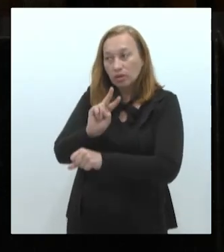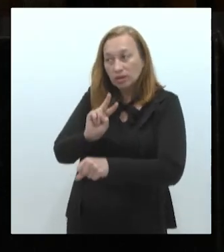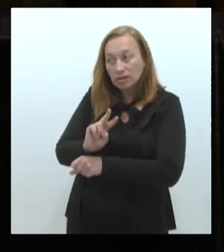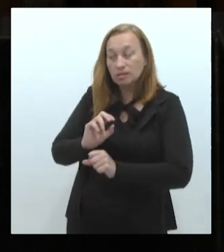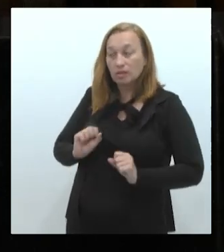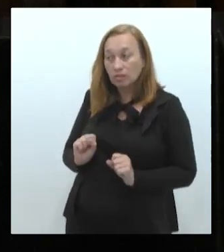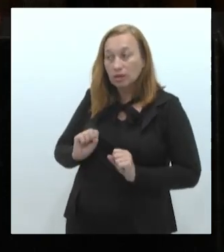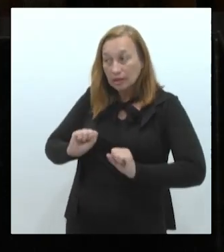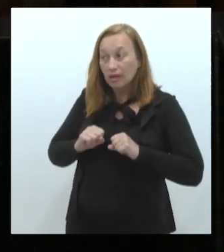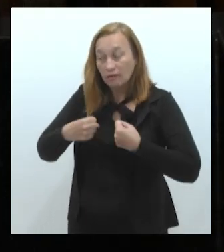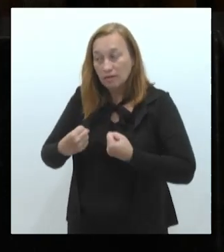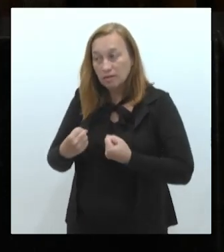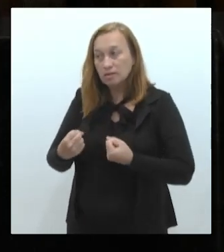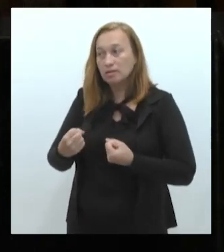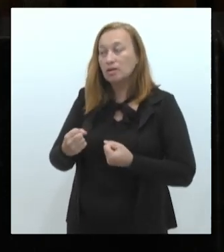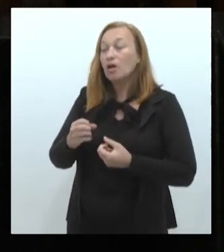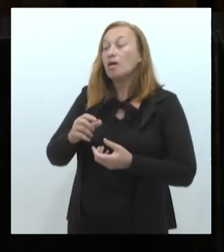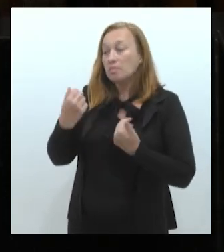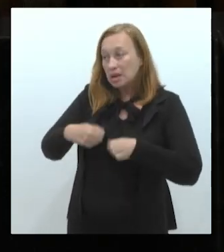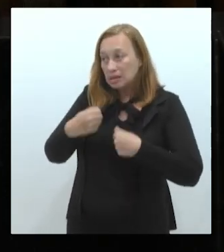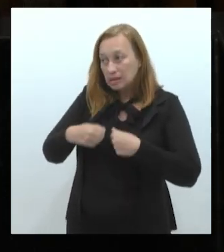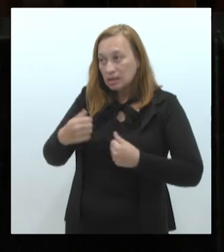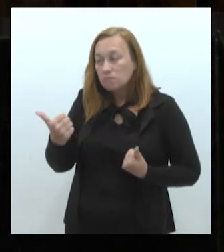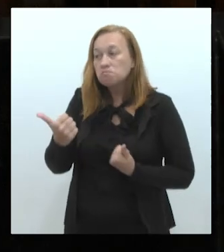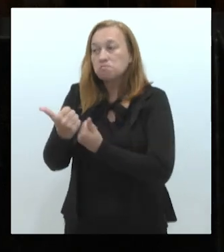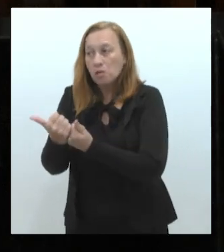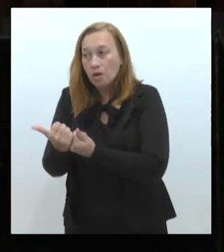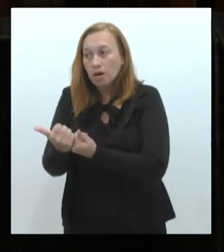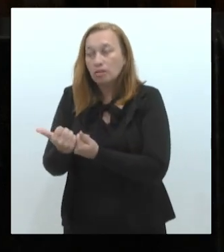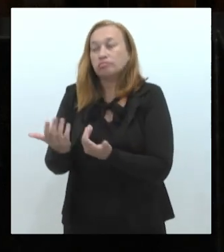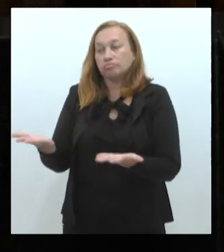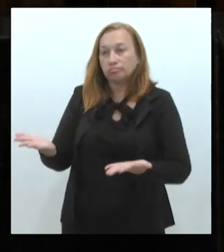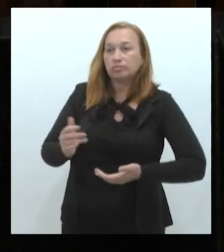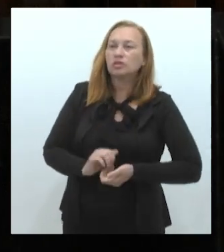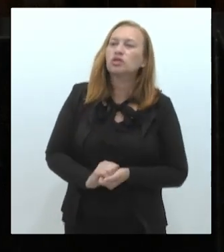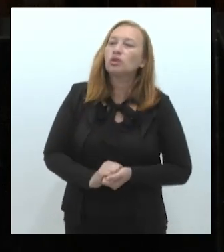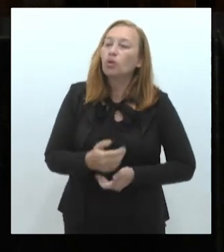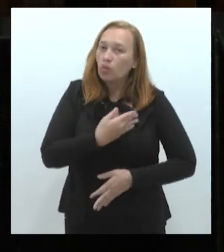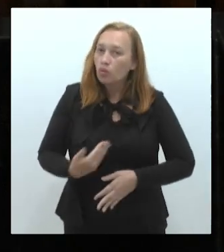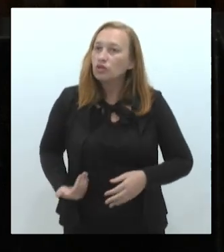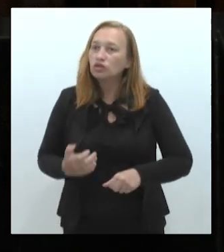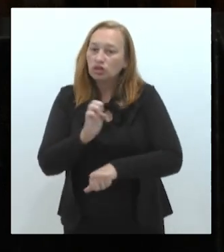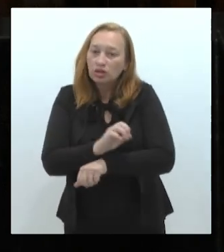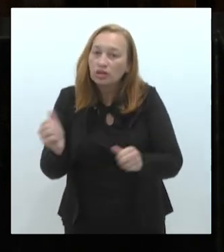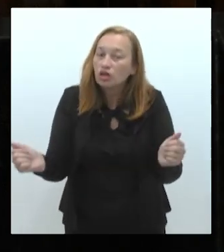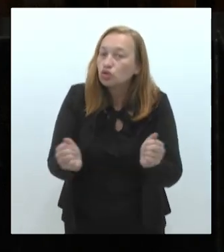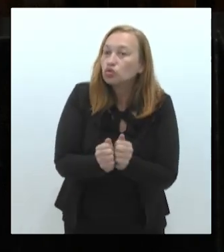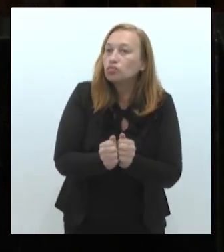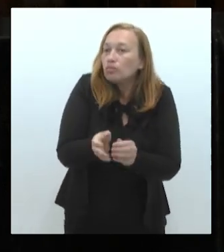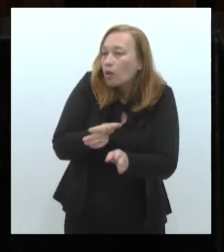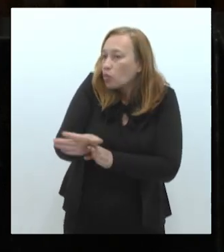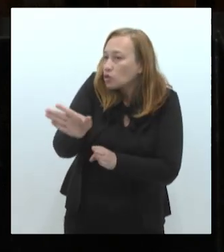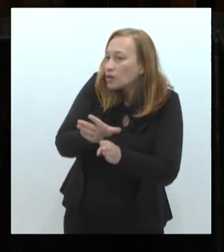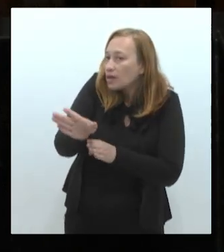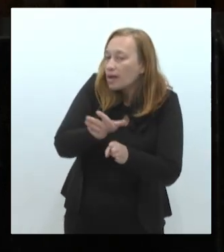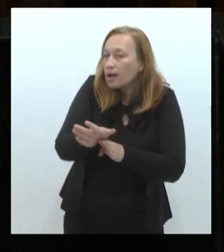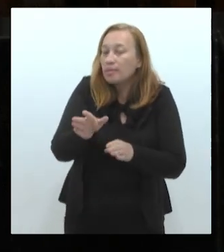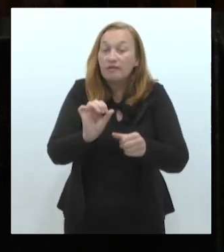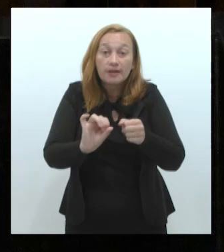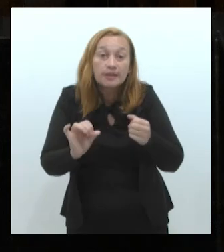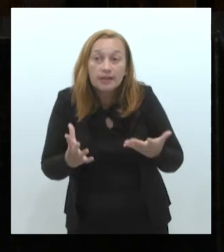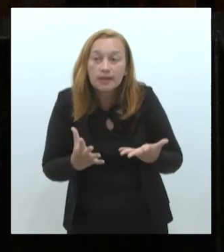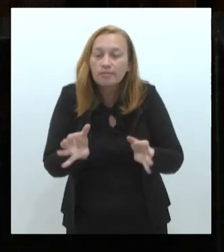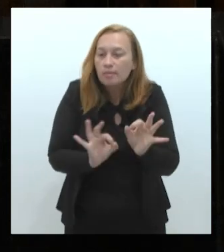Civil, precisa colaborar com isso. Então, aonde não tem plano de contingência, o governo do Estado tem que chegar junto para orientar, para fazer,